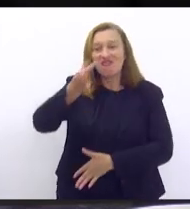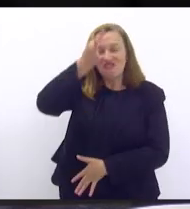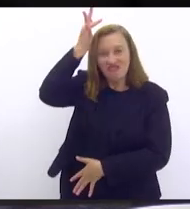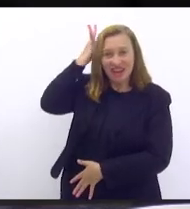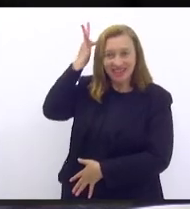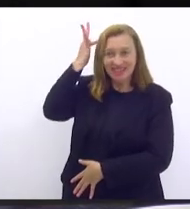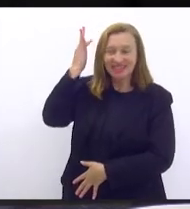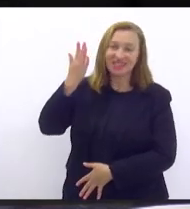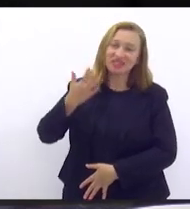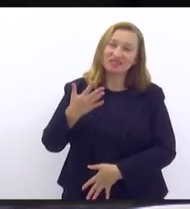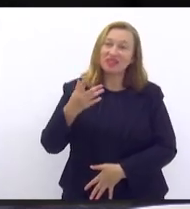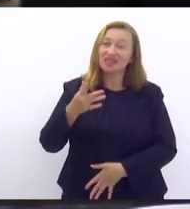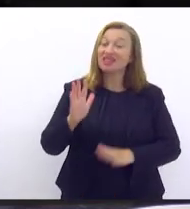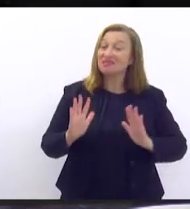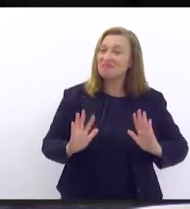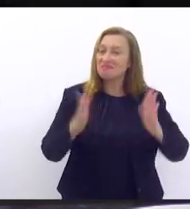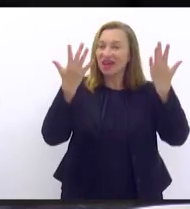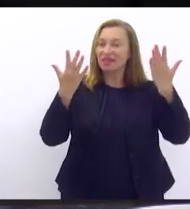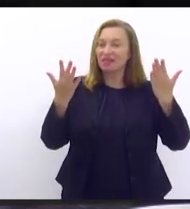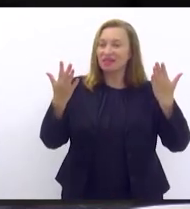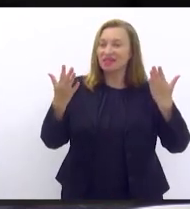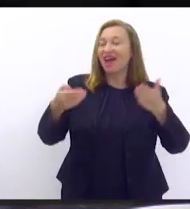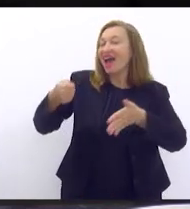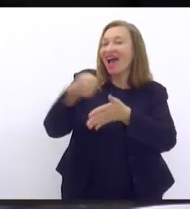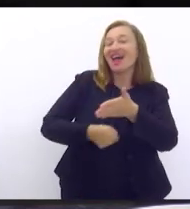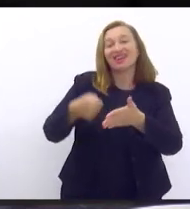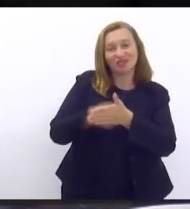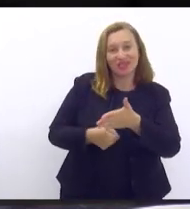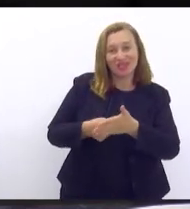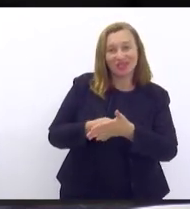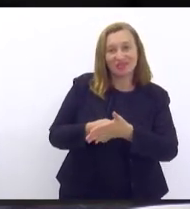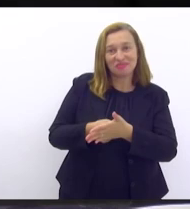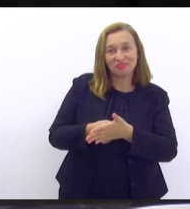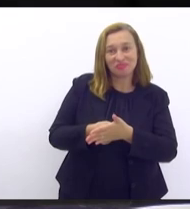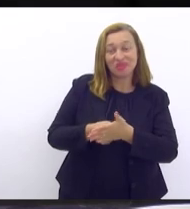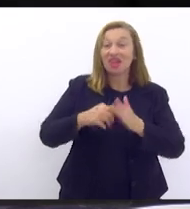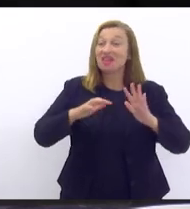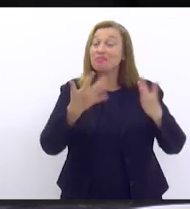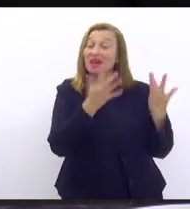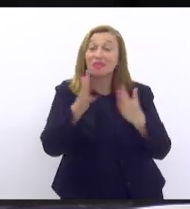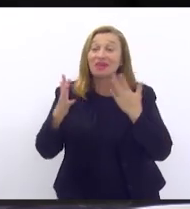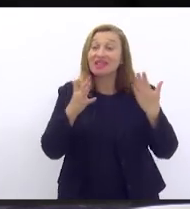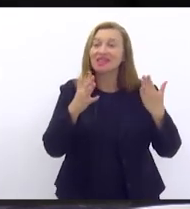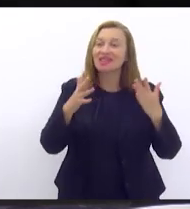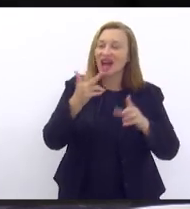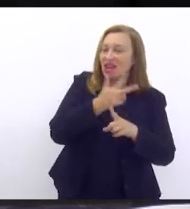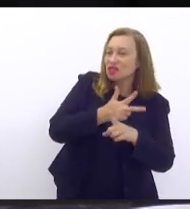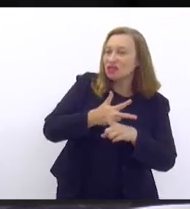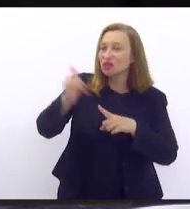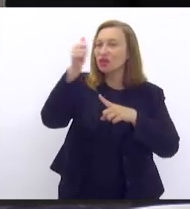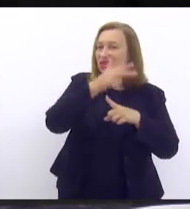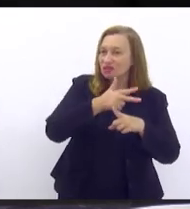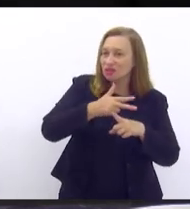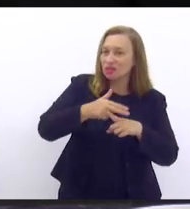de celebrar as lutas. De celebrar a conquista das lutas. Porque